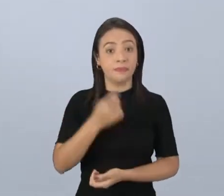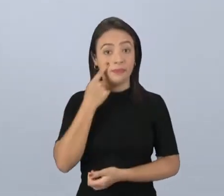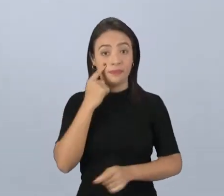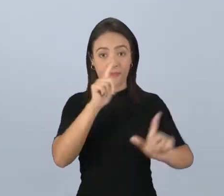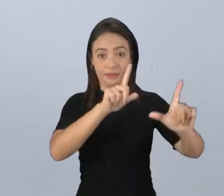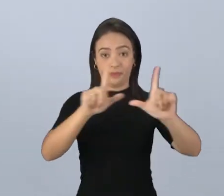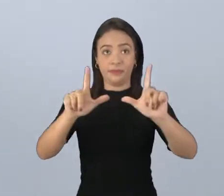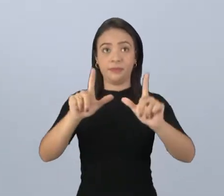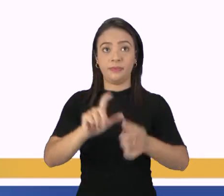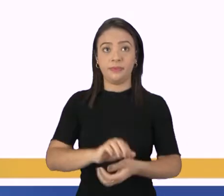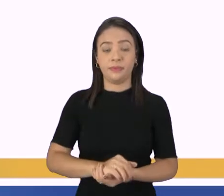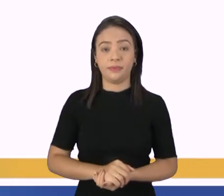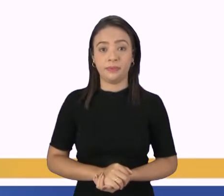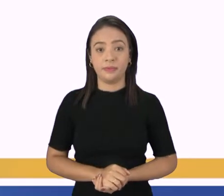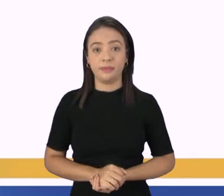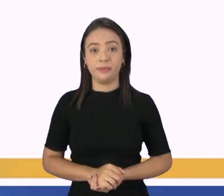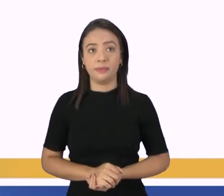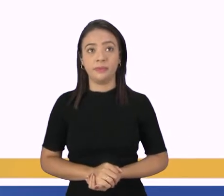o slide.